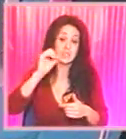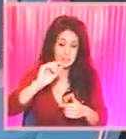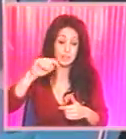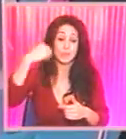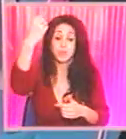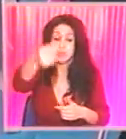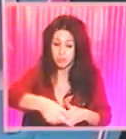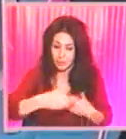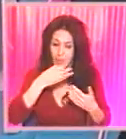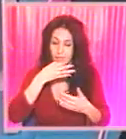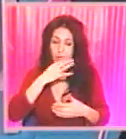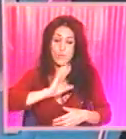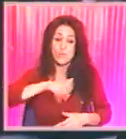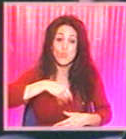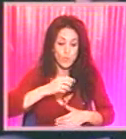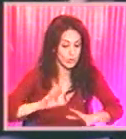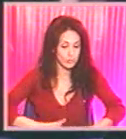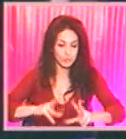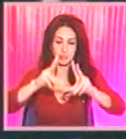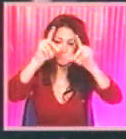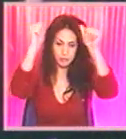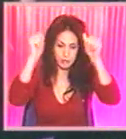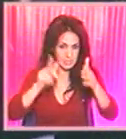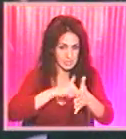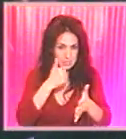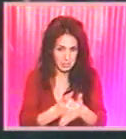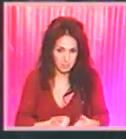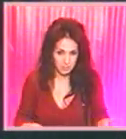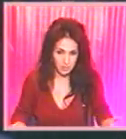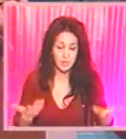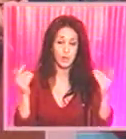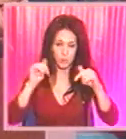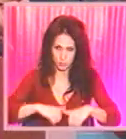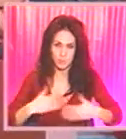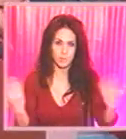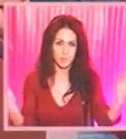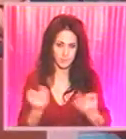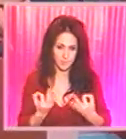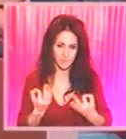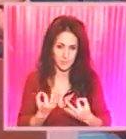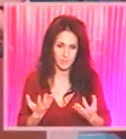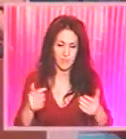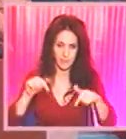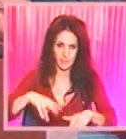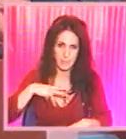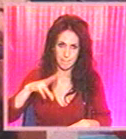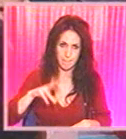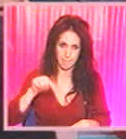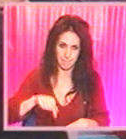Portanto, estamos a falar de um mundo que está sempre em permanente evolução. Evolução. E hoje em dia temos em concreto em